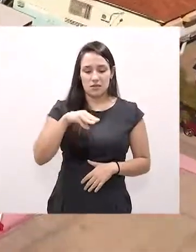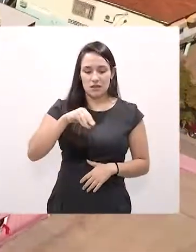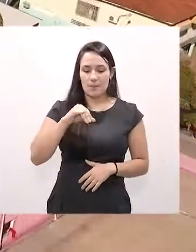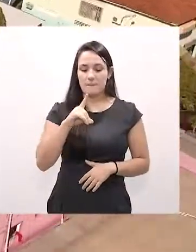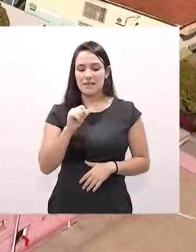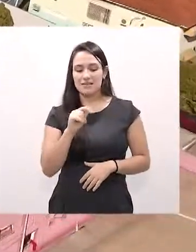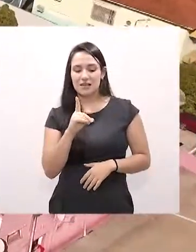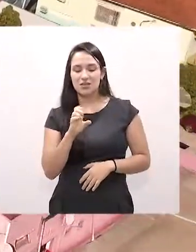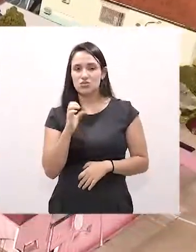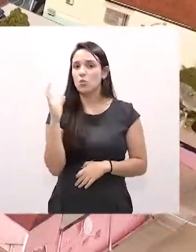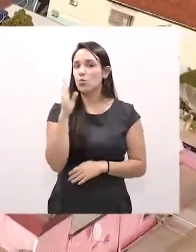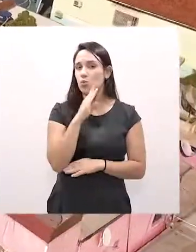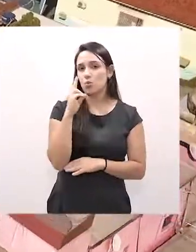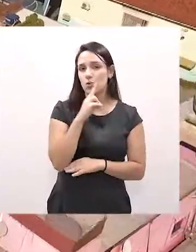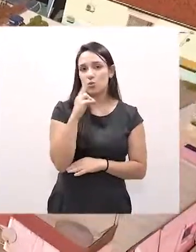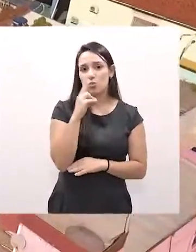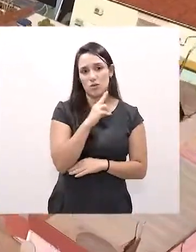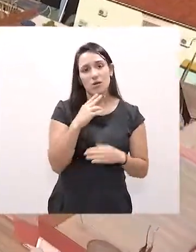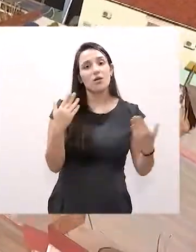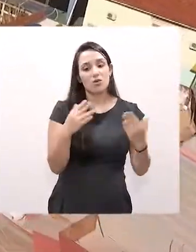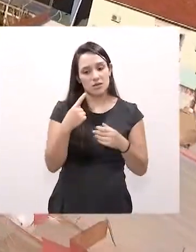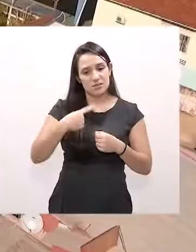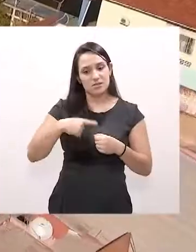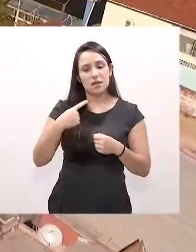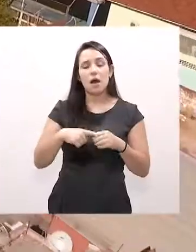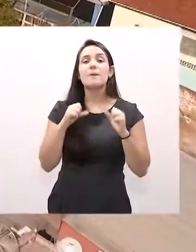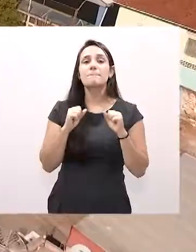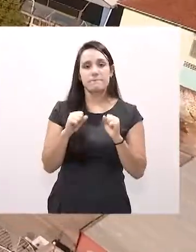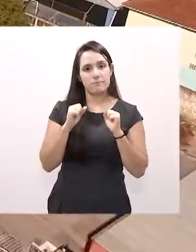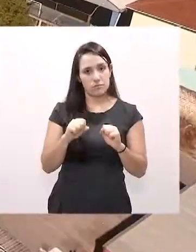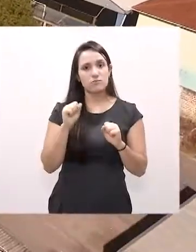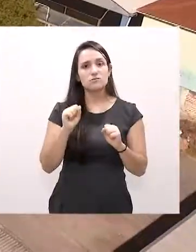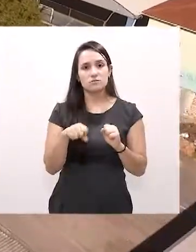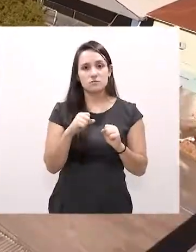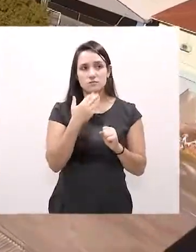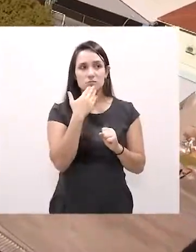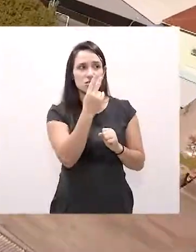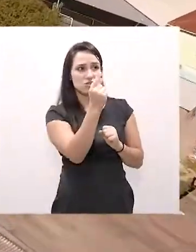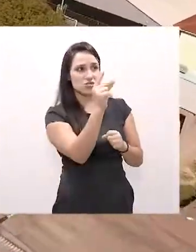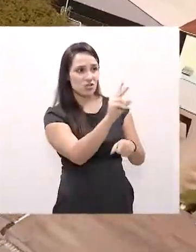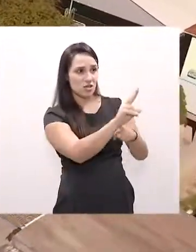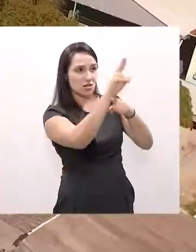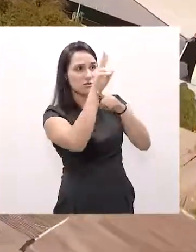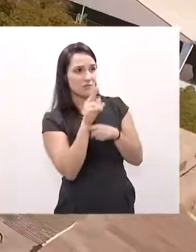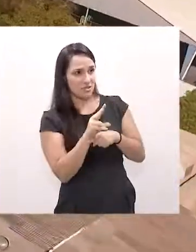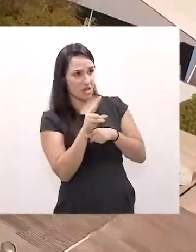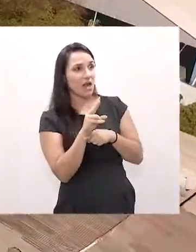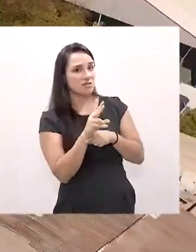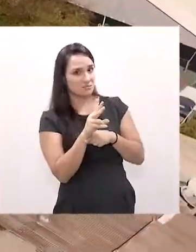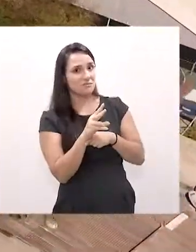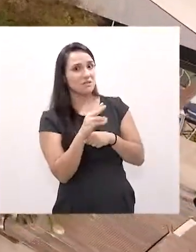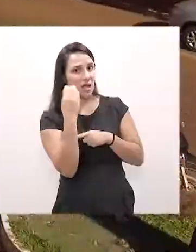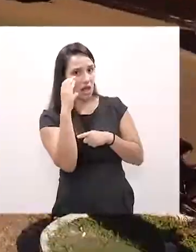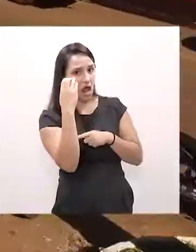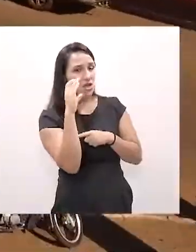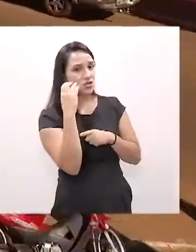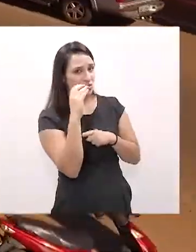estado de calamidade pública, os municípios ficam autorizados à abertura de crédito